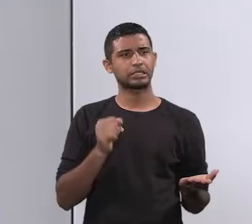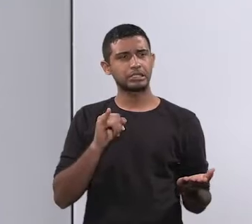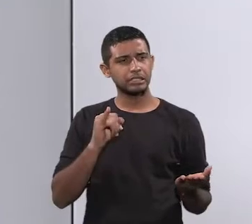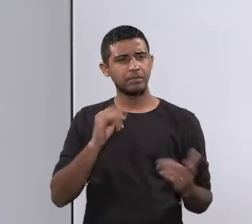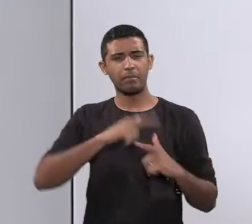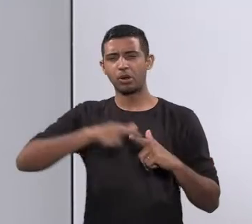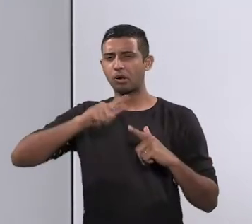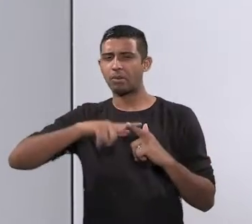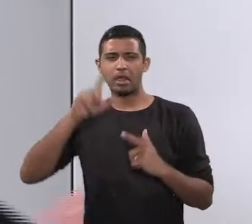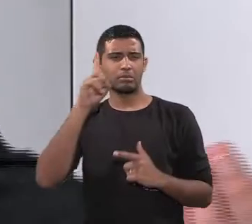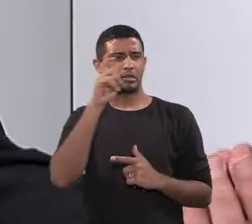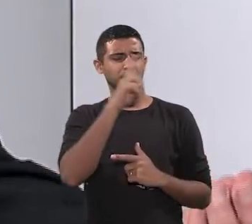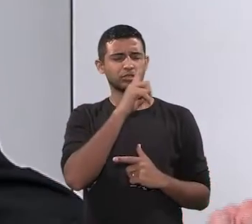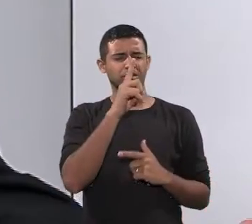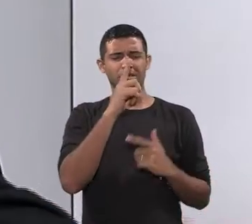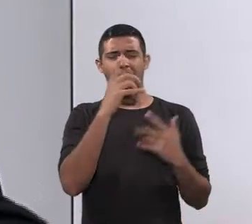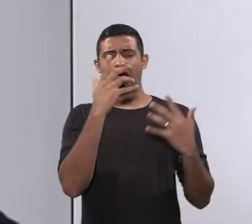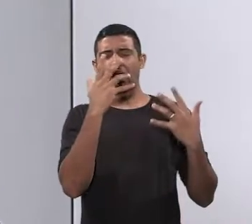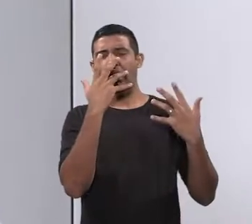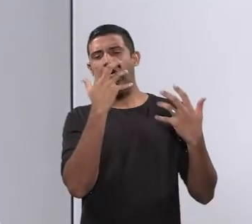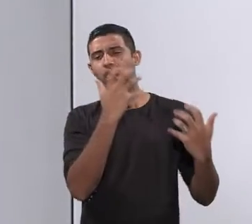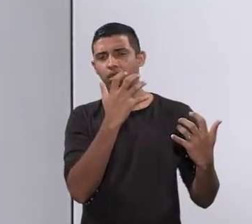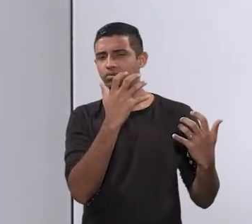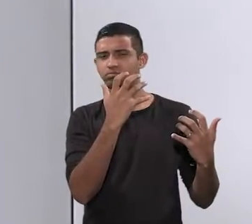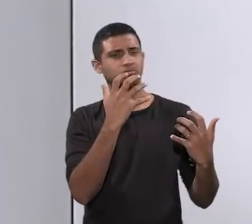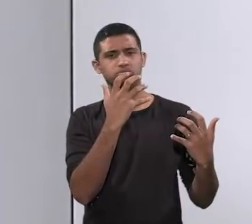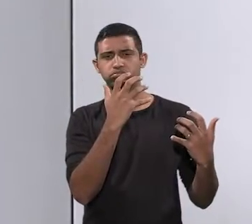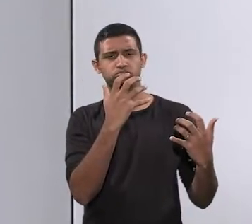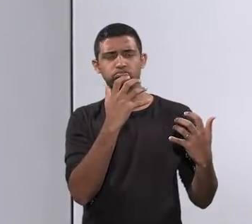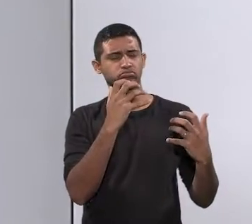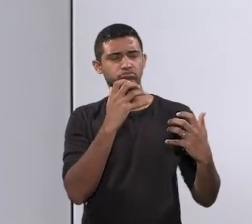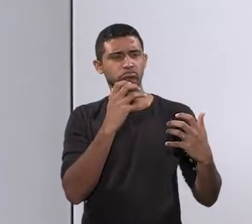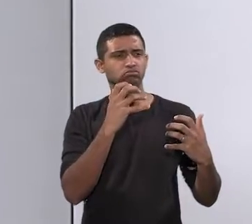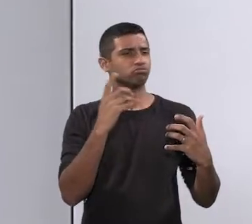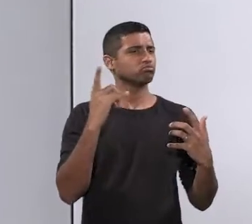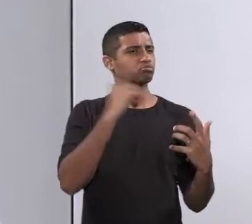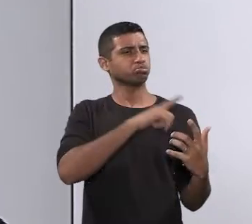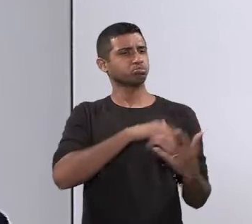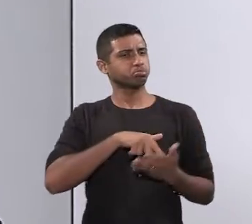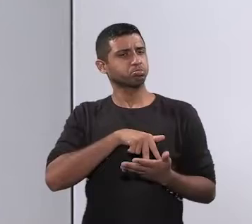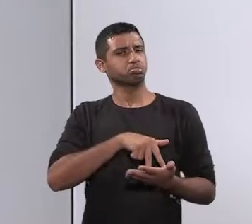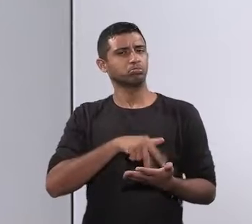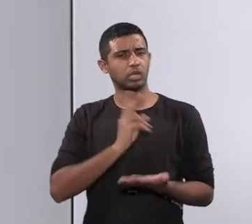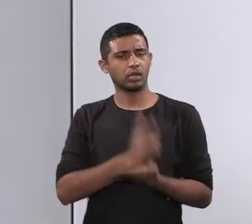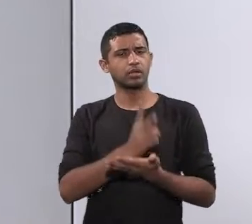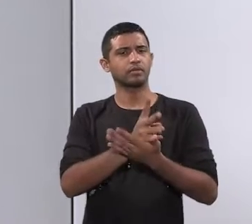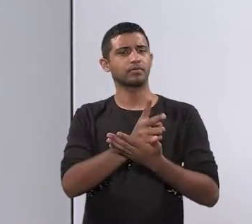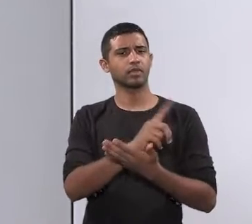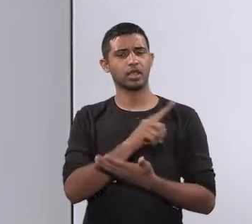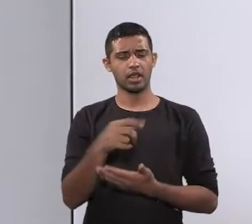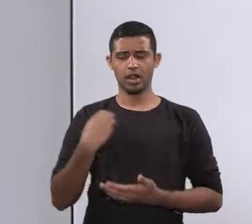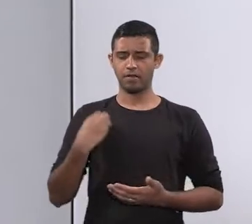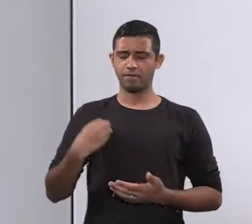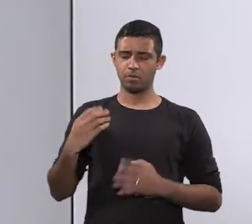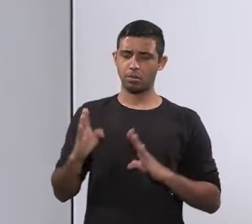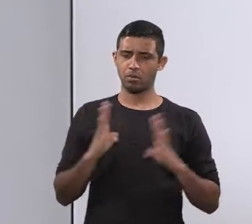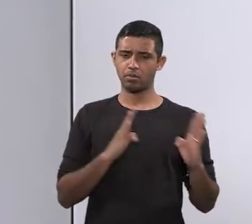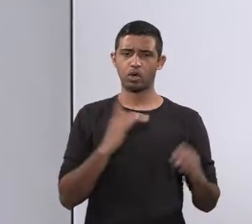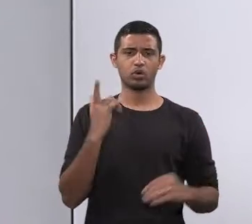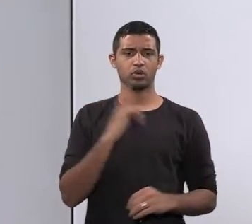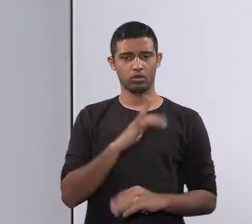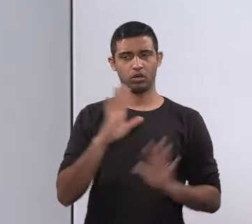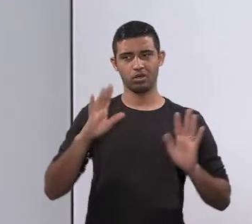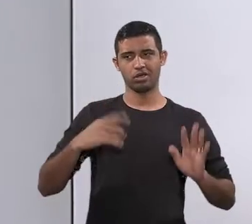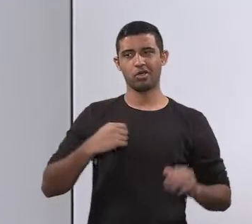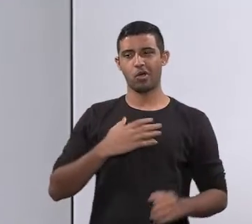com a dificuldade, com o ganho e com a derrota, né? Mas principalmente eles estão estruturando a vida. Eu